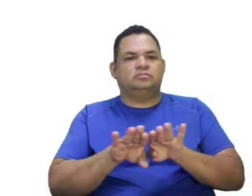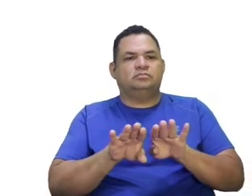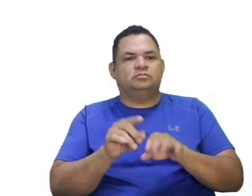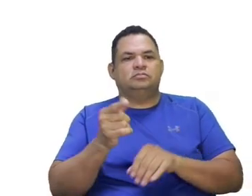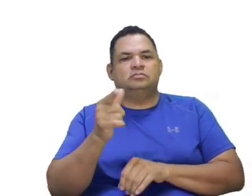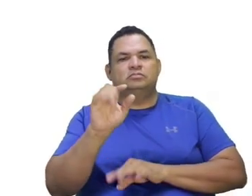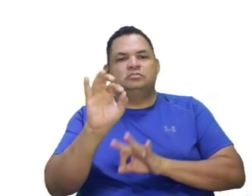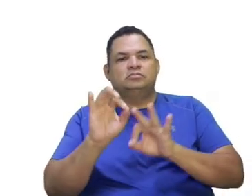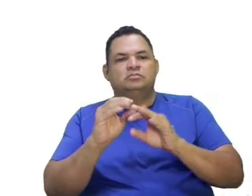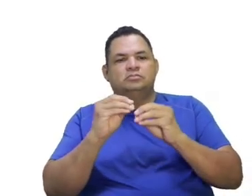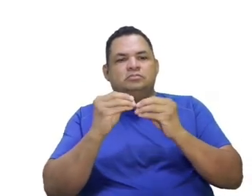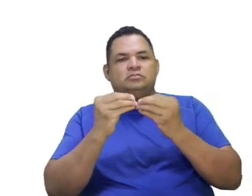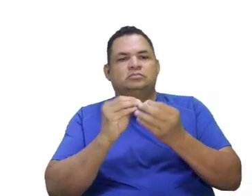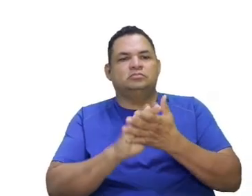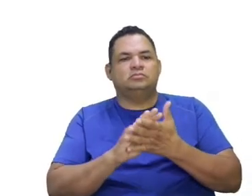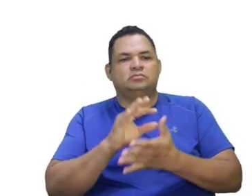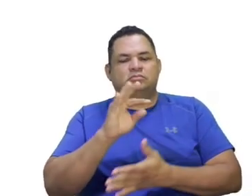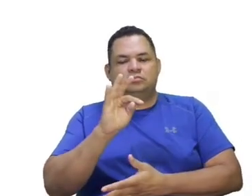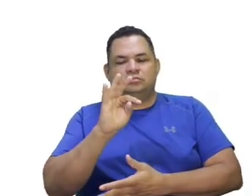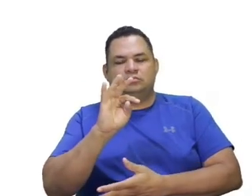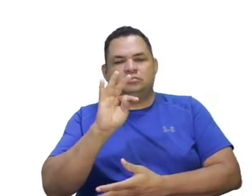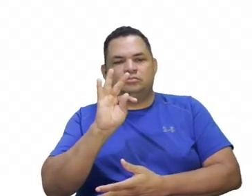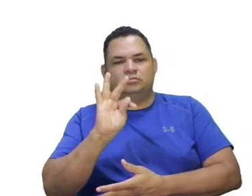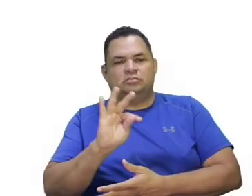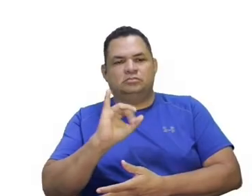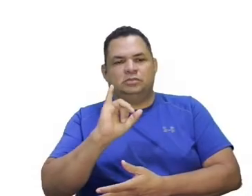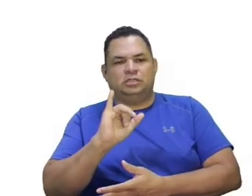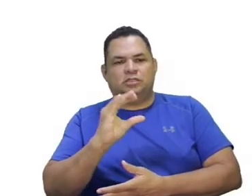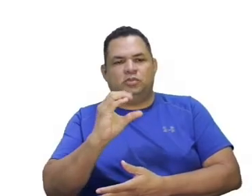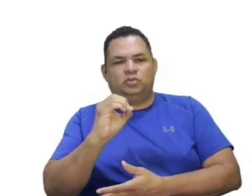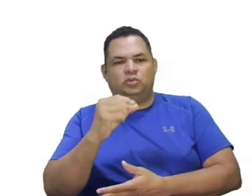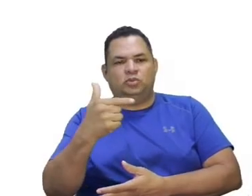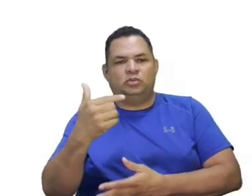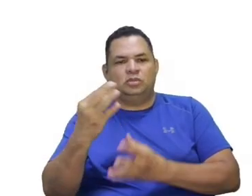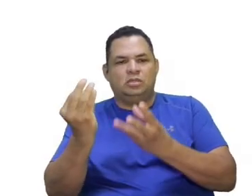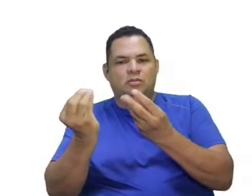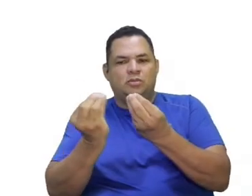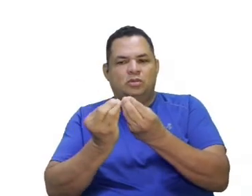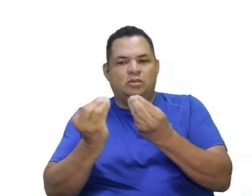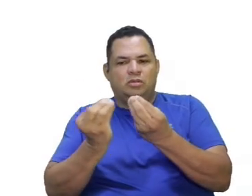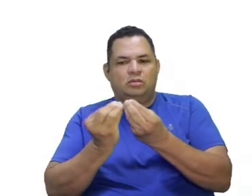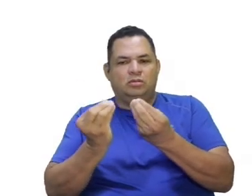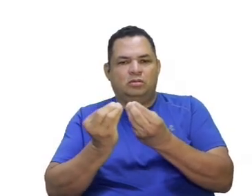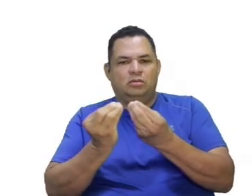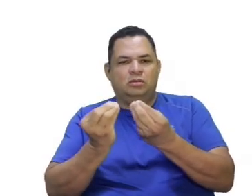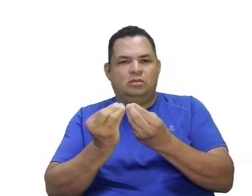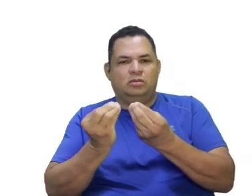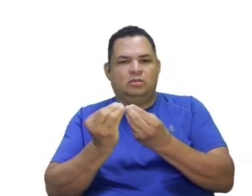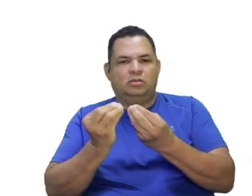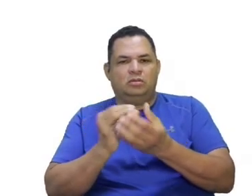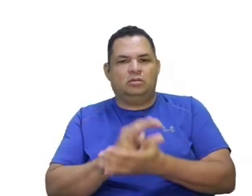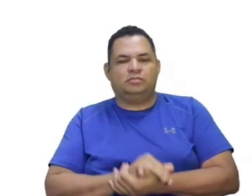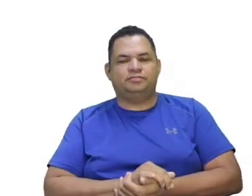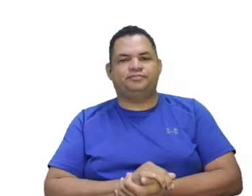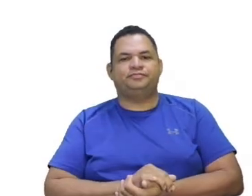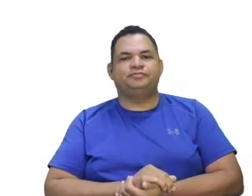outro composto, que é o TiO2, que é molecular. Nesse